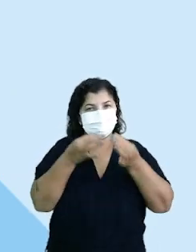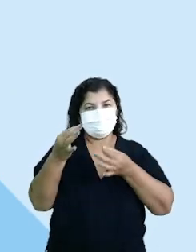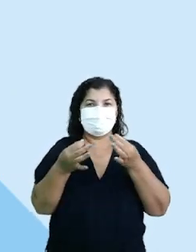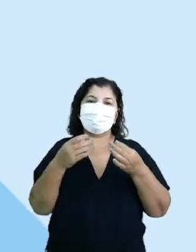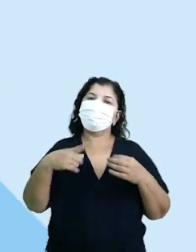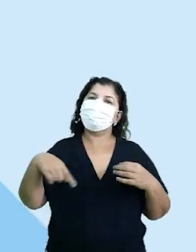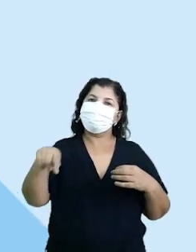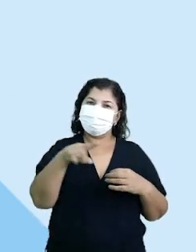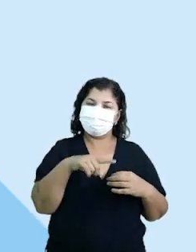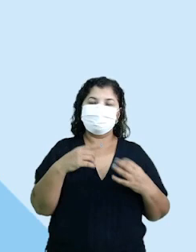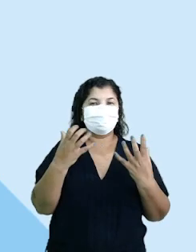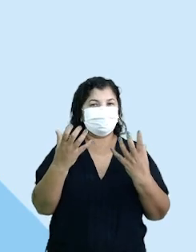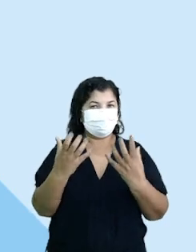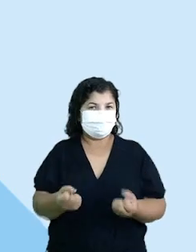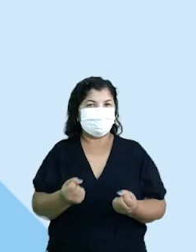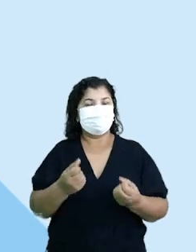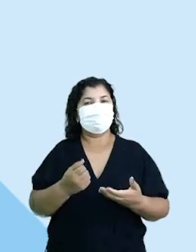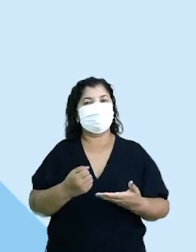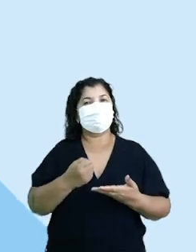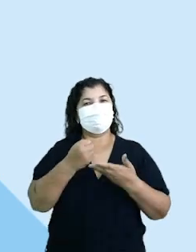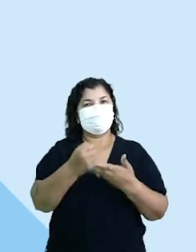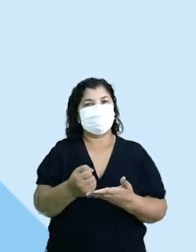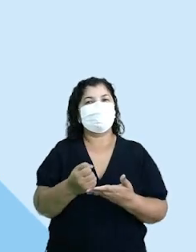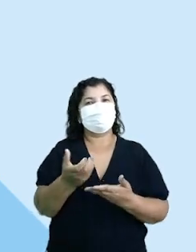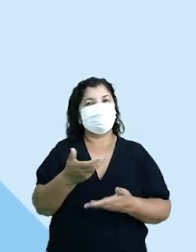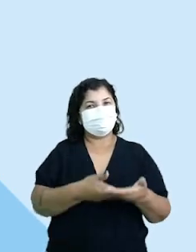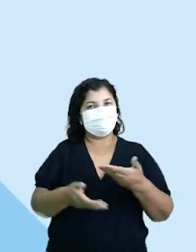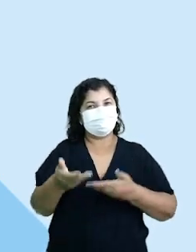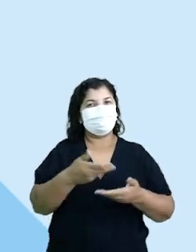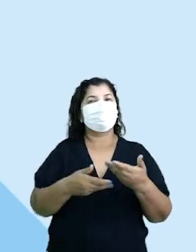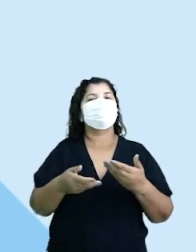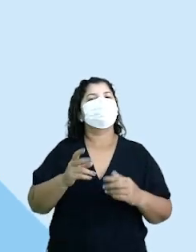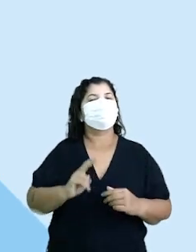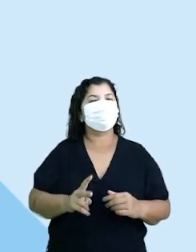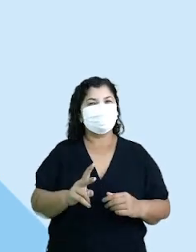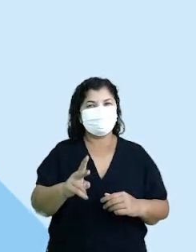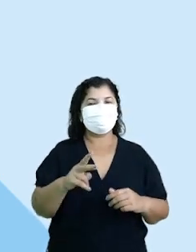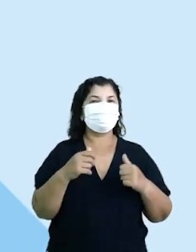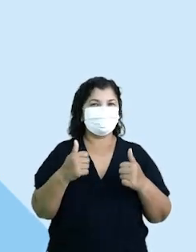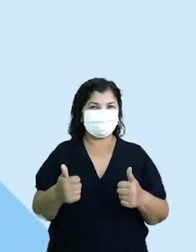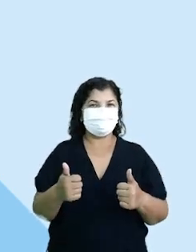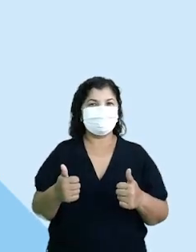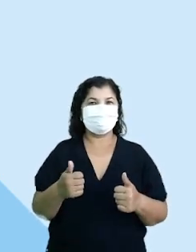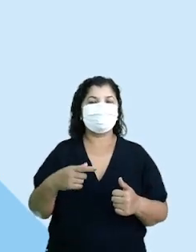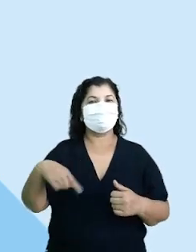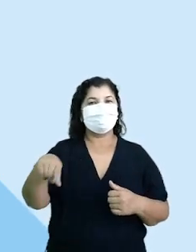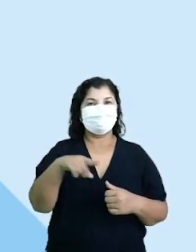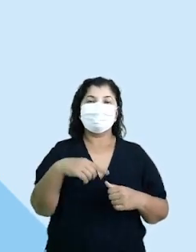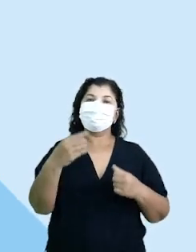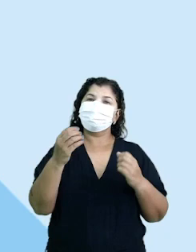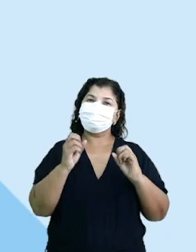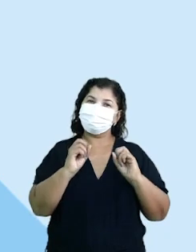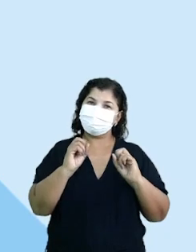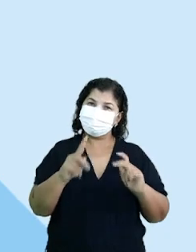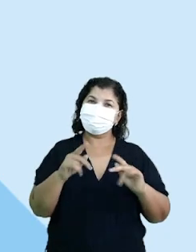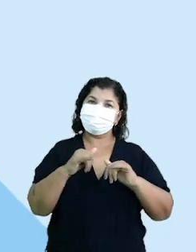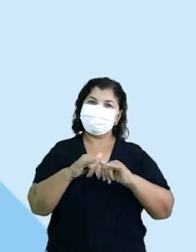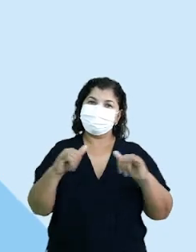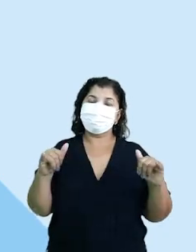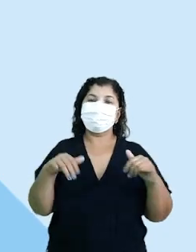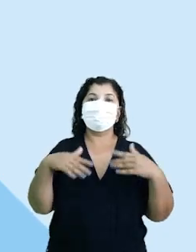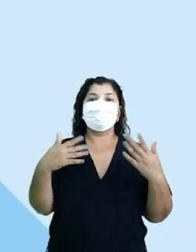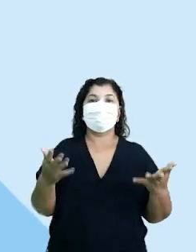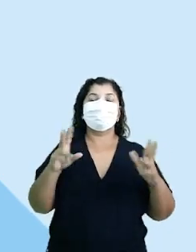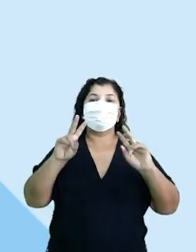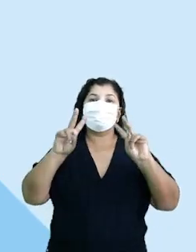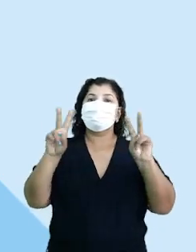aqui disposto a colaborar e a cooperar sempre, tá certo? Então, dado esses recados, qual o assunto da aula